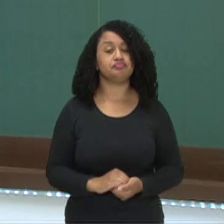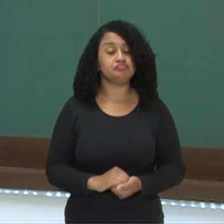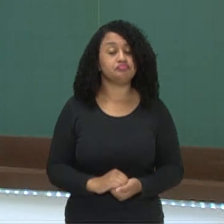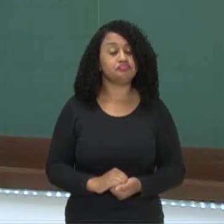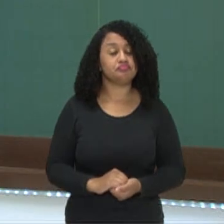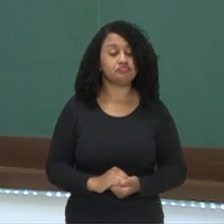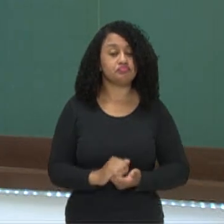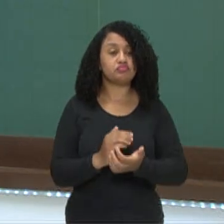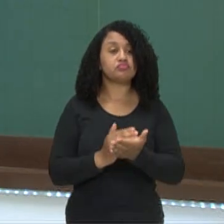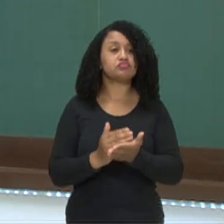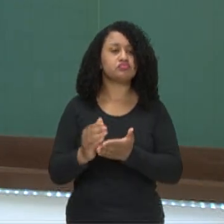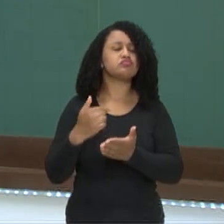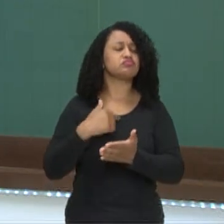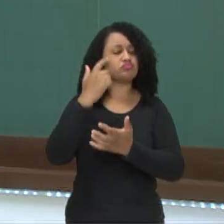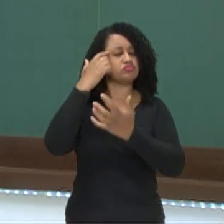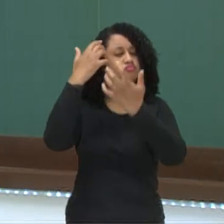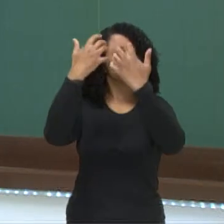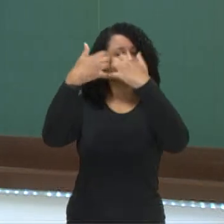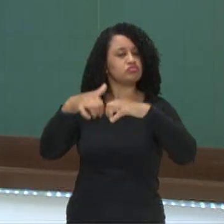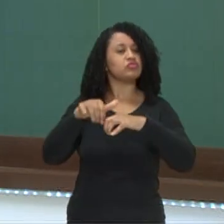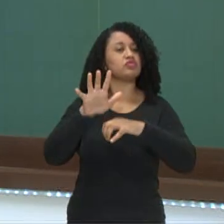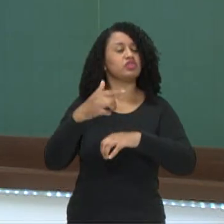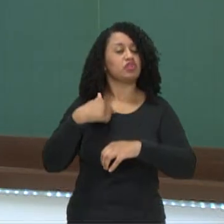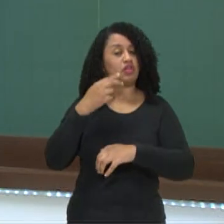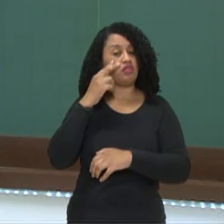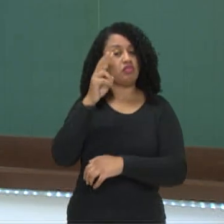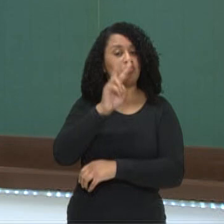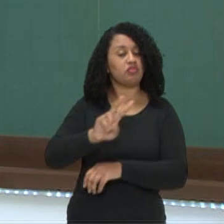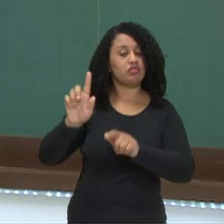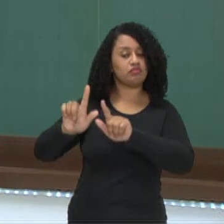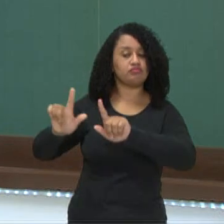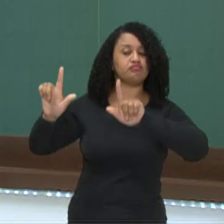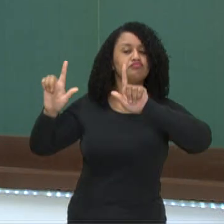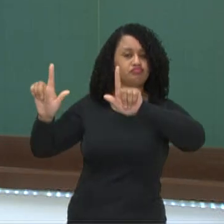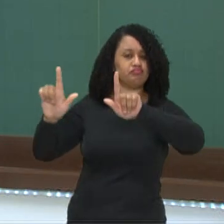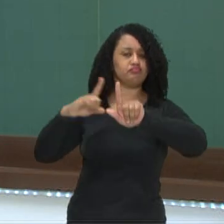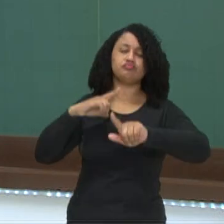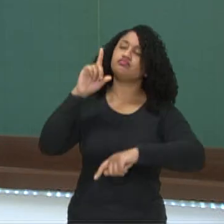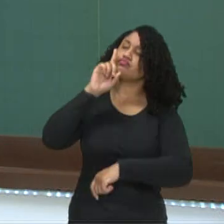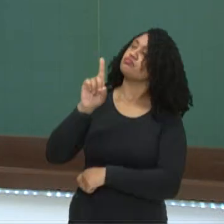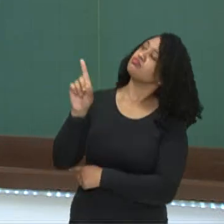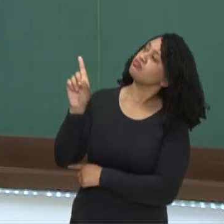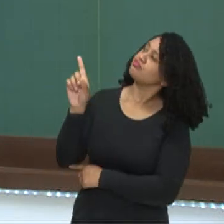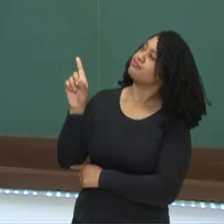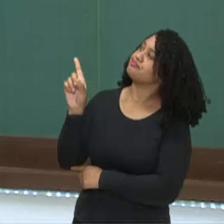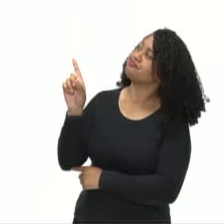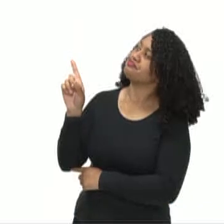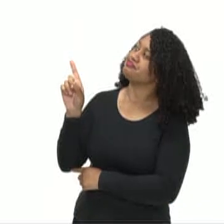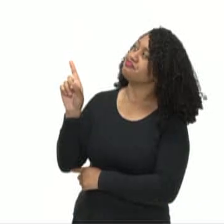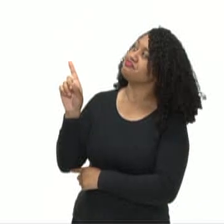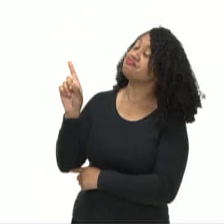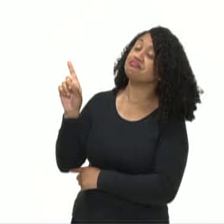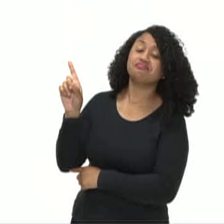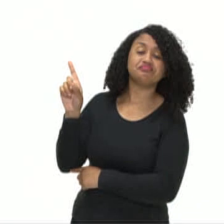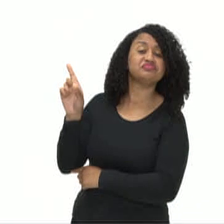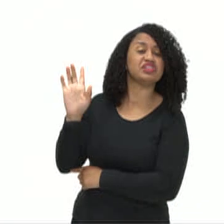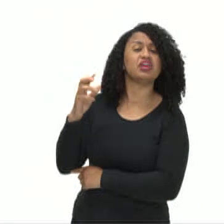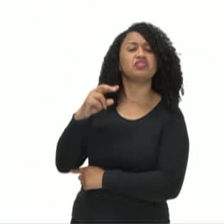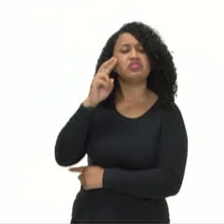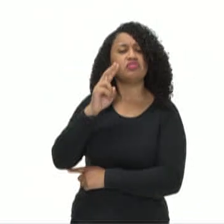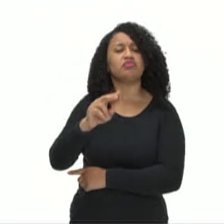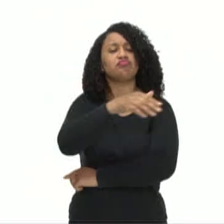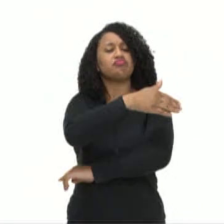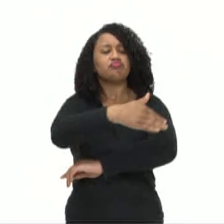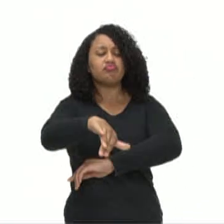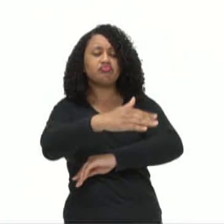E começando com uma reflexão, você já deve ter observado essa placa aqui na nossa tela e também já deve ter